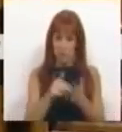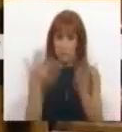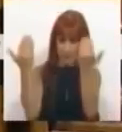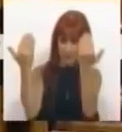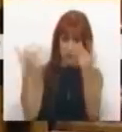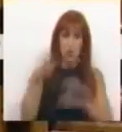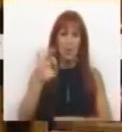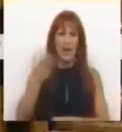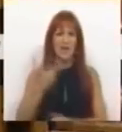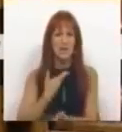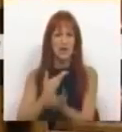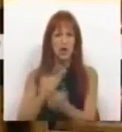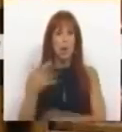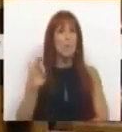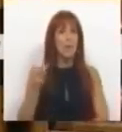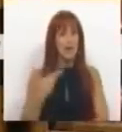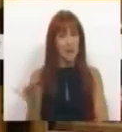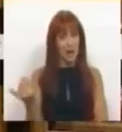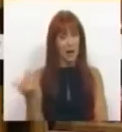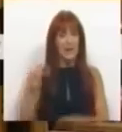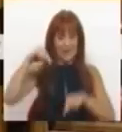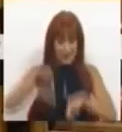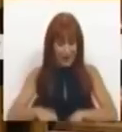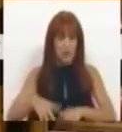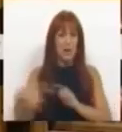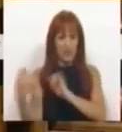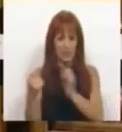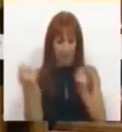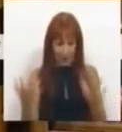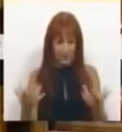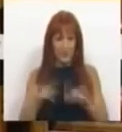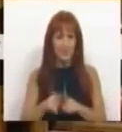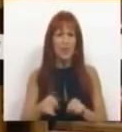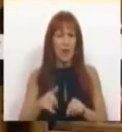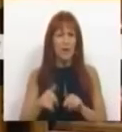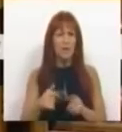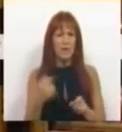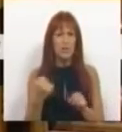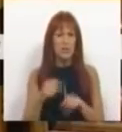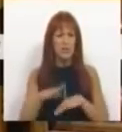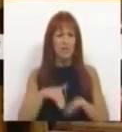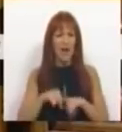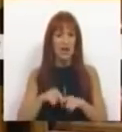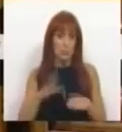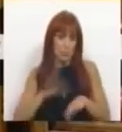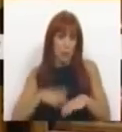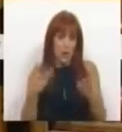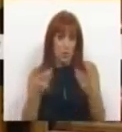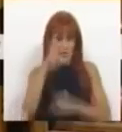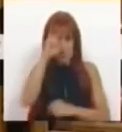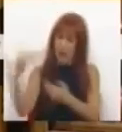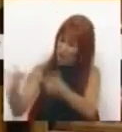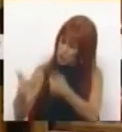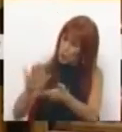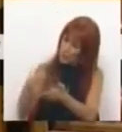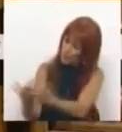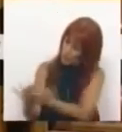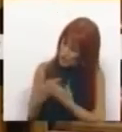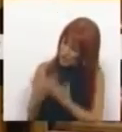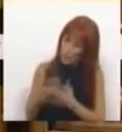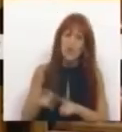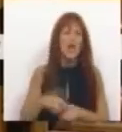de facto que o PSD, neste debate que vamos travar em torno do Orçamento do Estado, que contribua com as suas